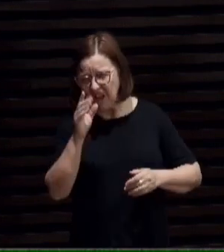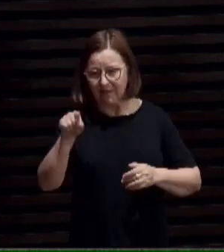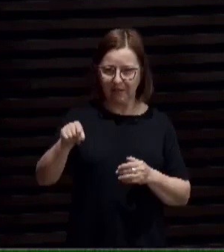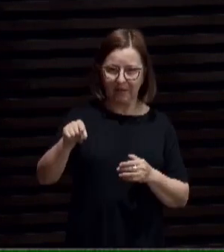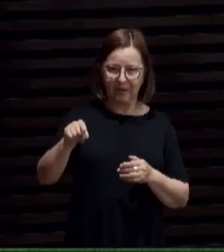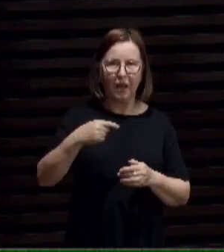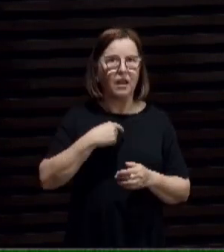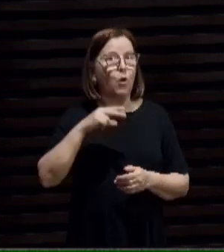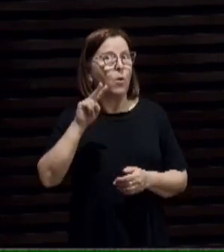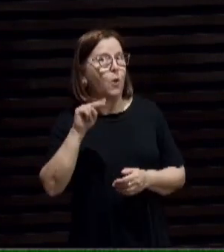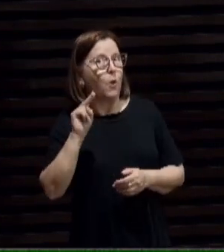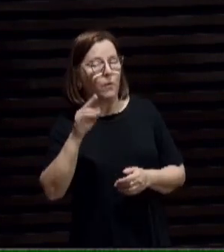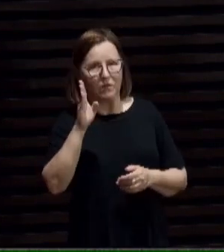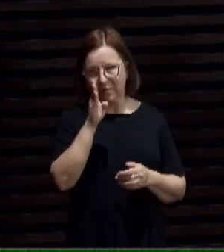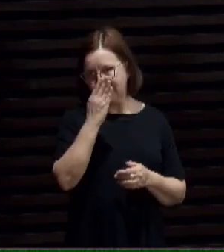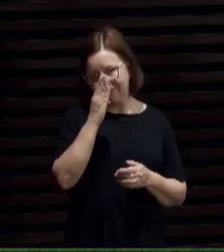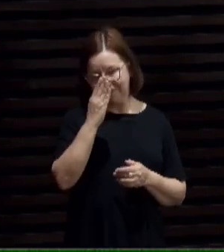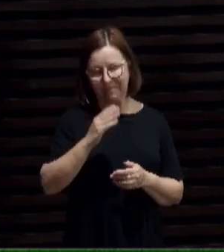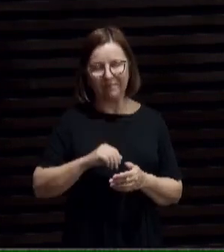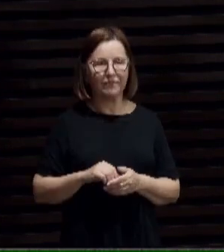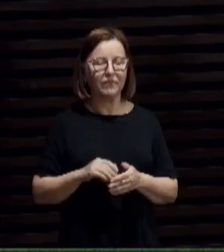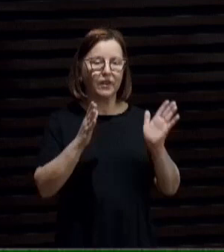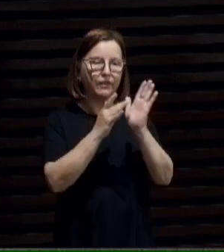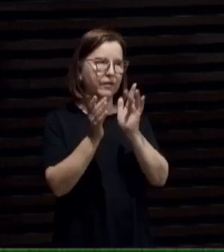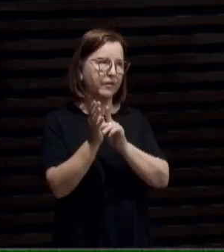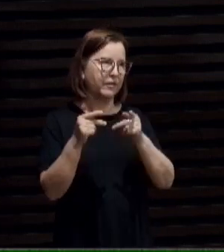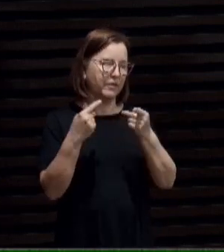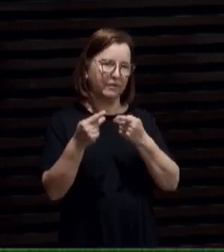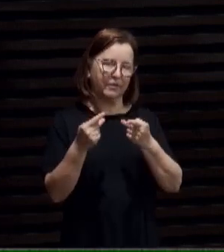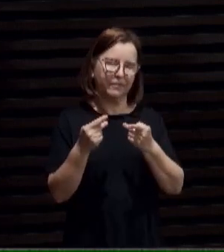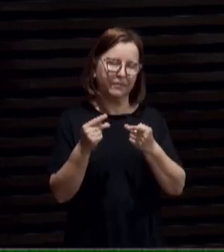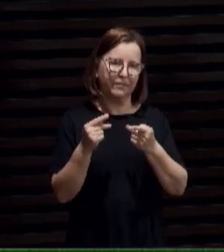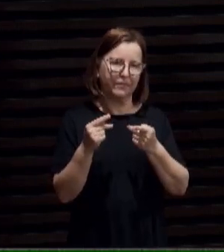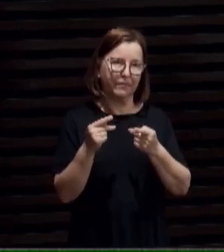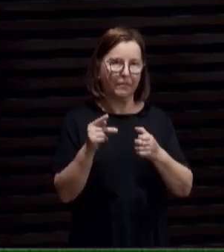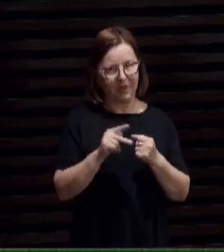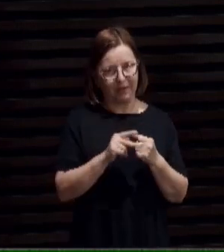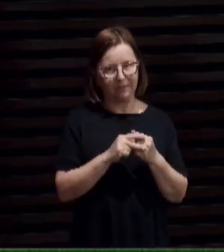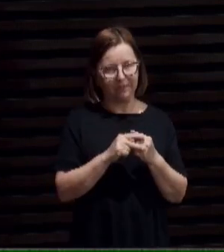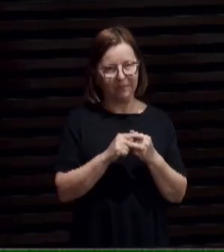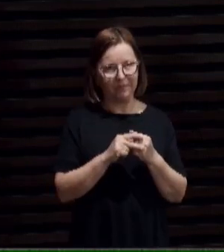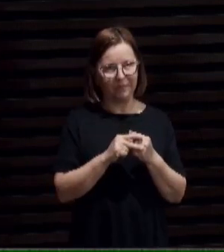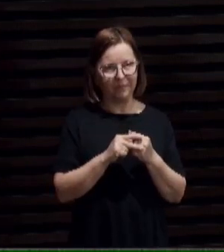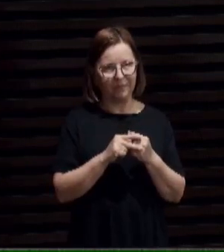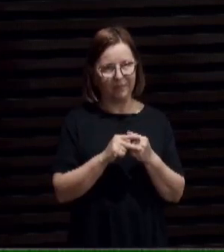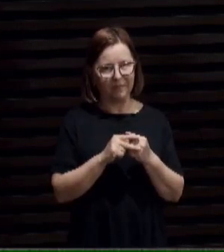eu jamais te trairei. E Jesus disse para ele assim: Pedro,